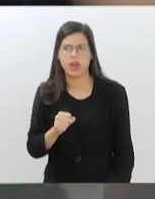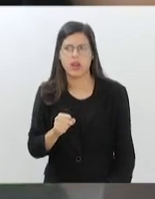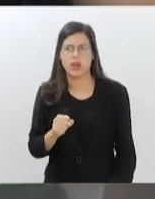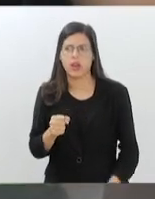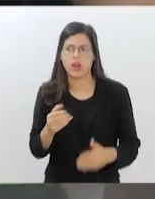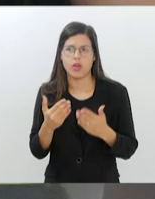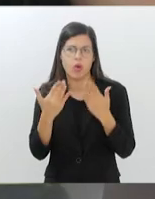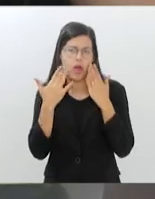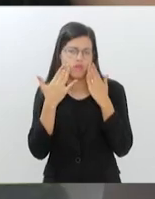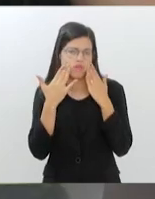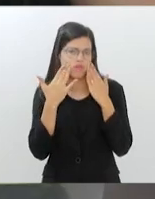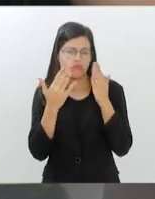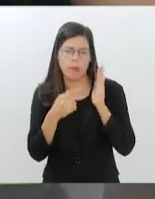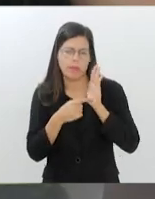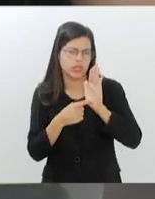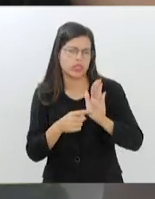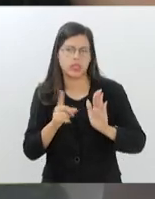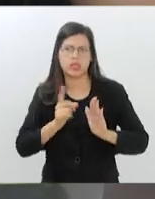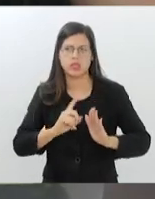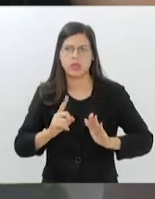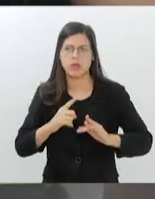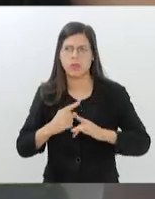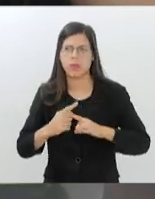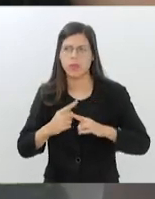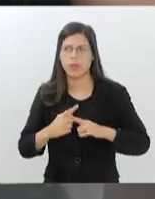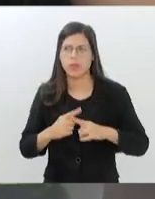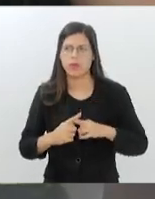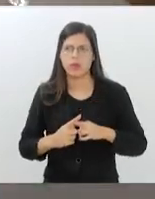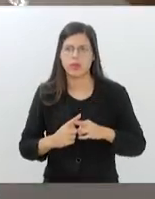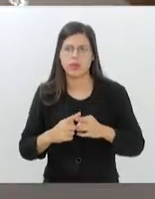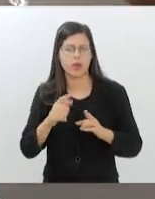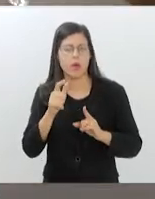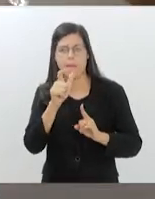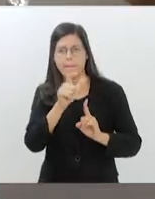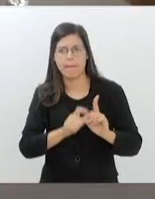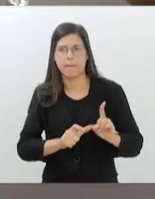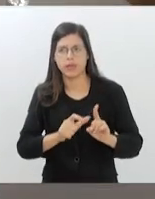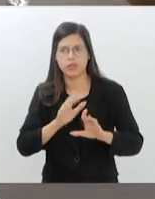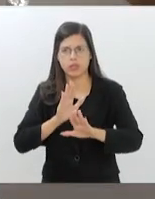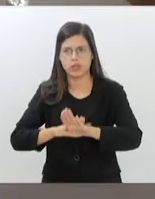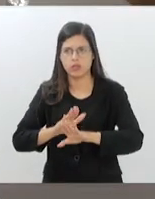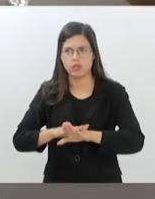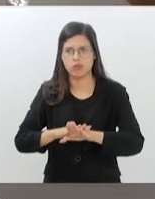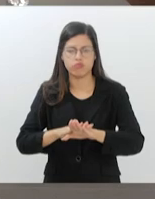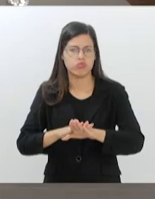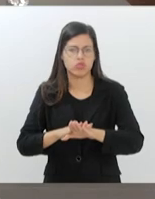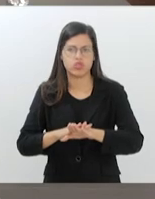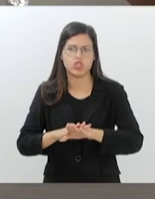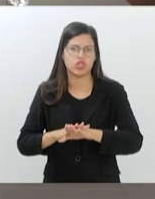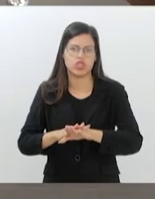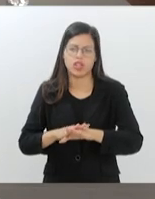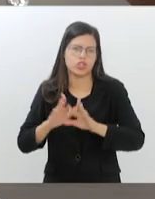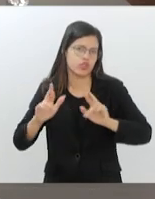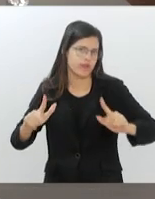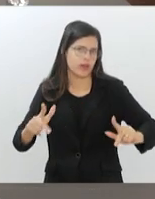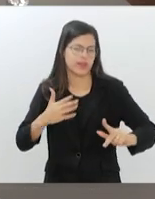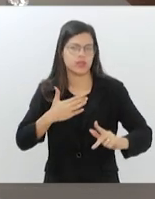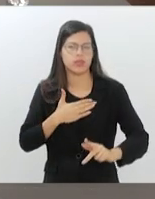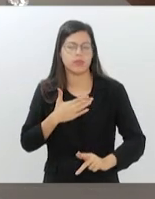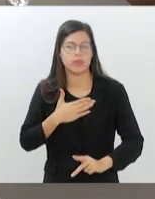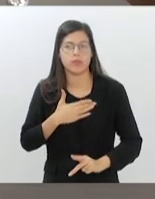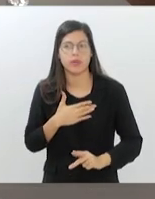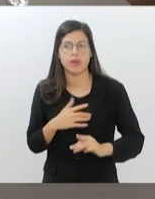apresentaria porque é um é um é um é um indivíduo notadamente de ideologia contrária a mim a minha mas a